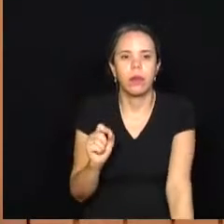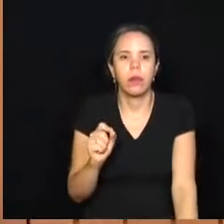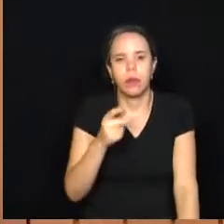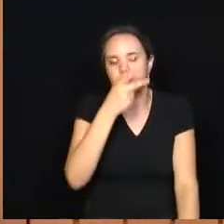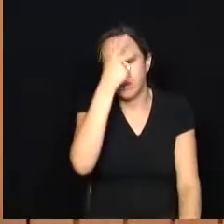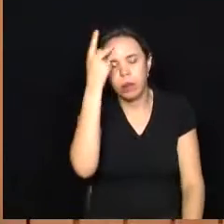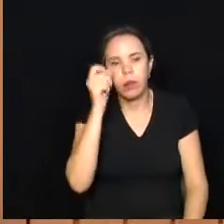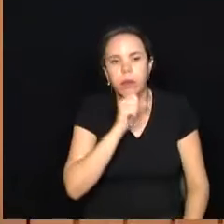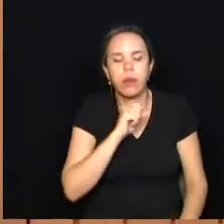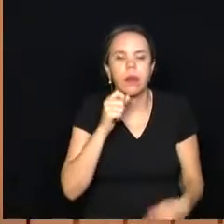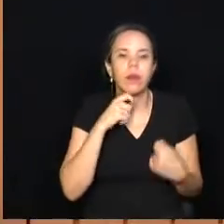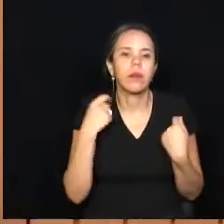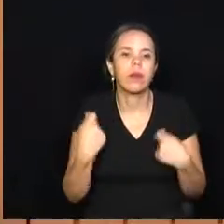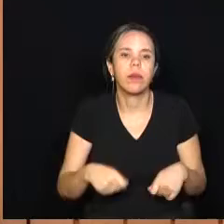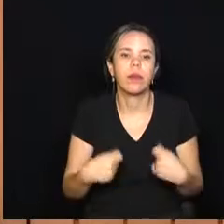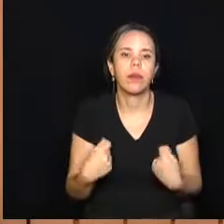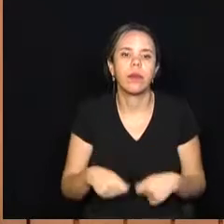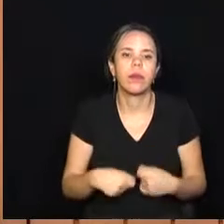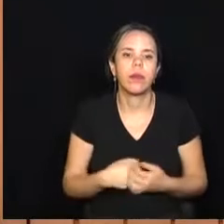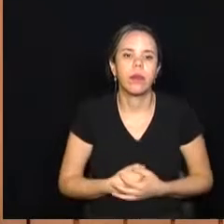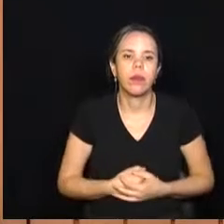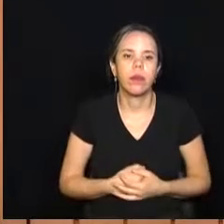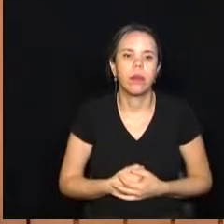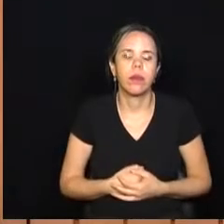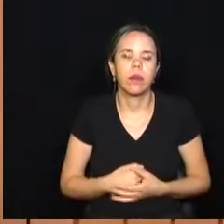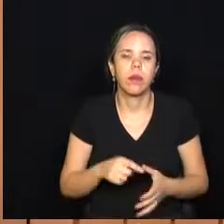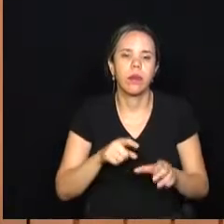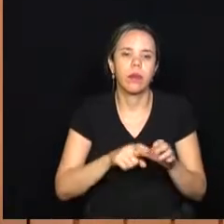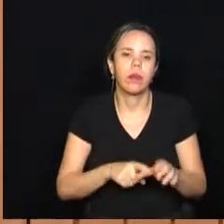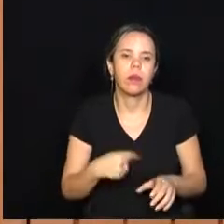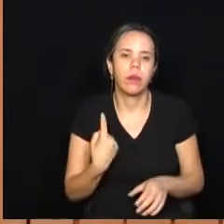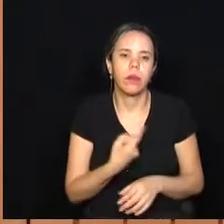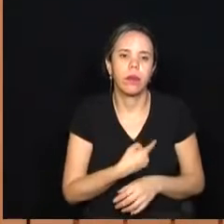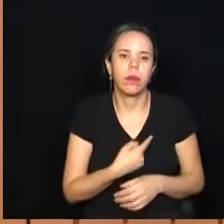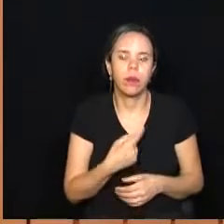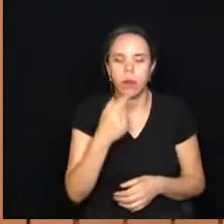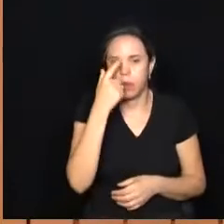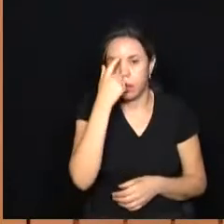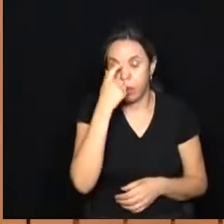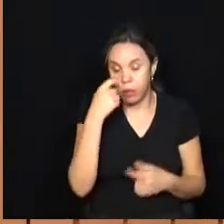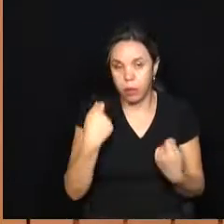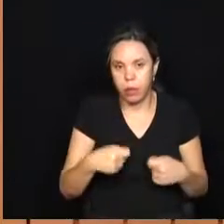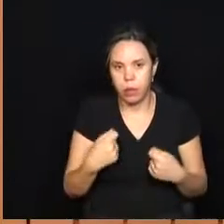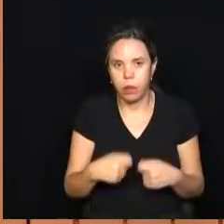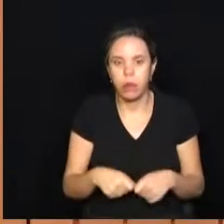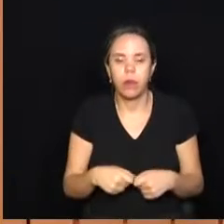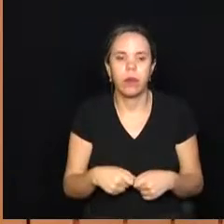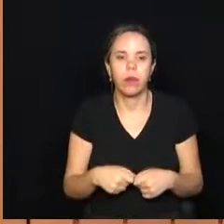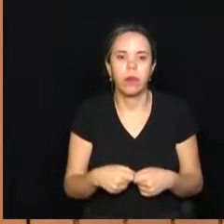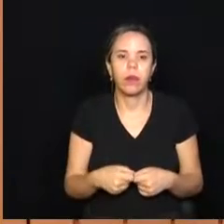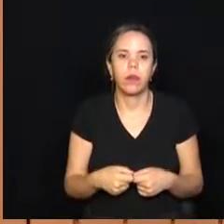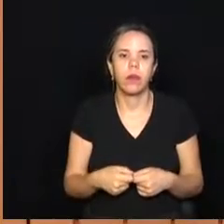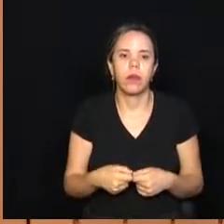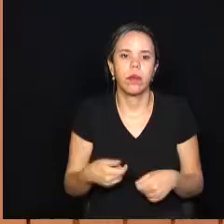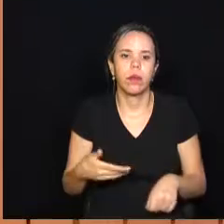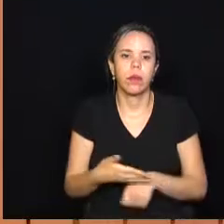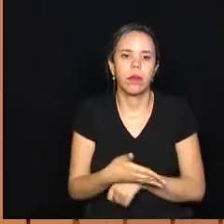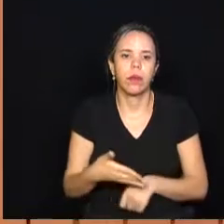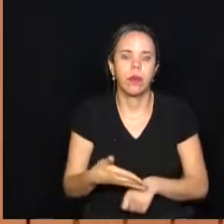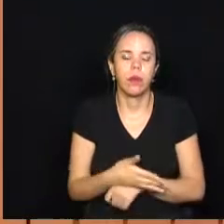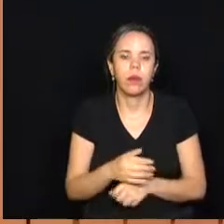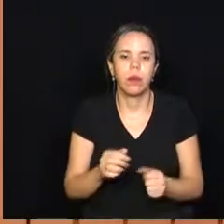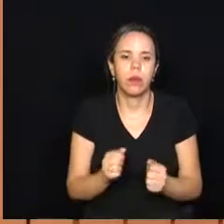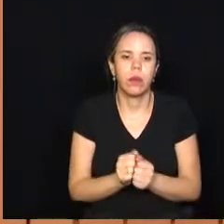idoso precisa de nós. Nós precisamos que eles venham para nós, que